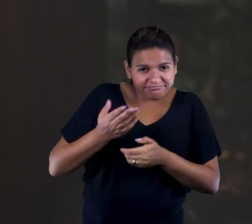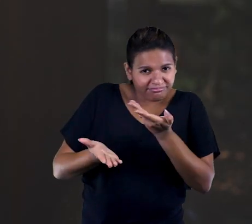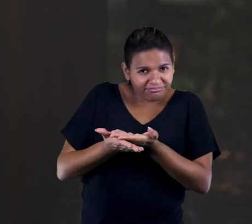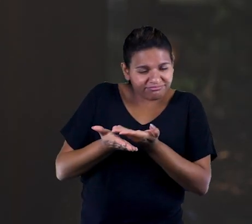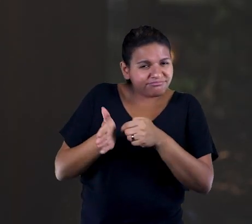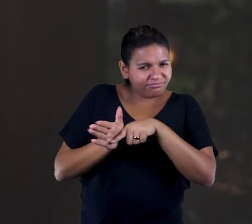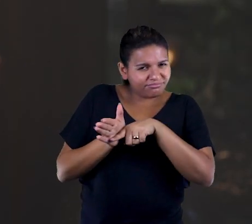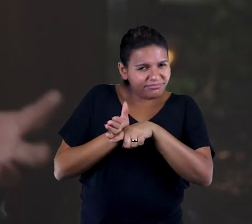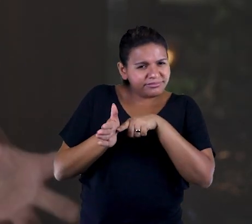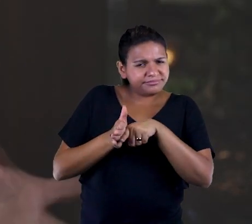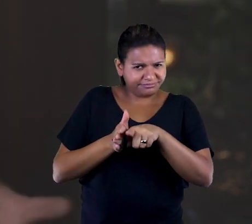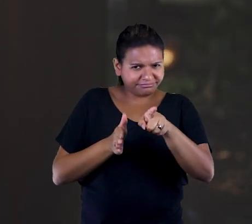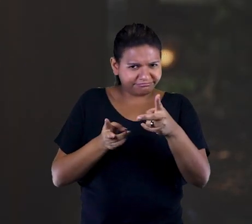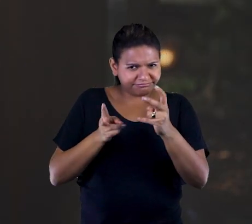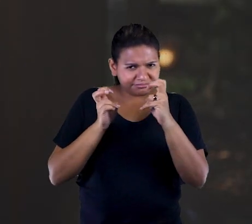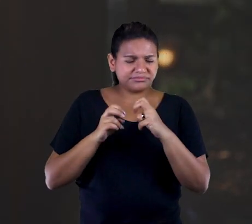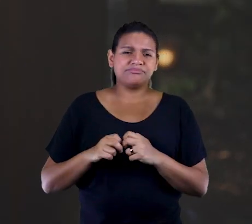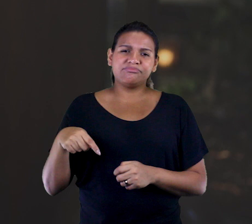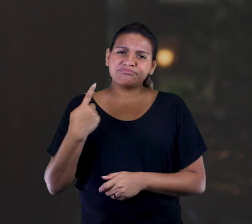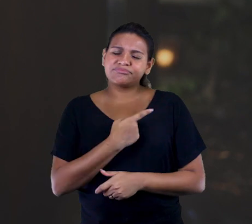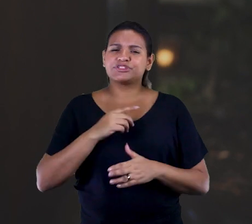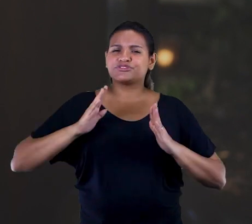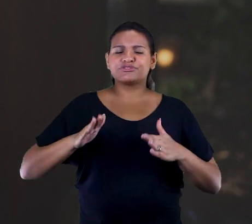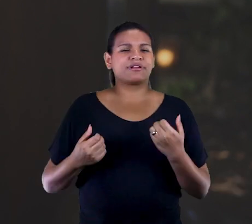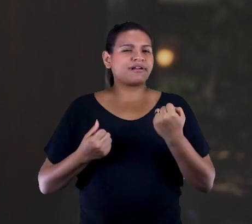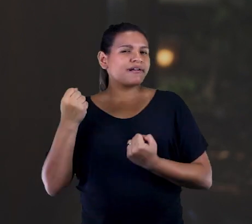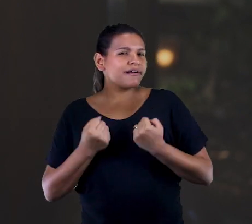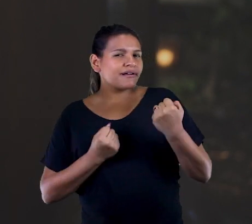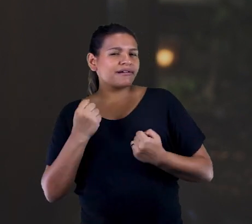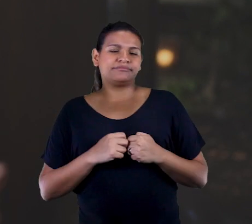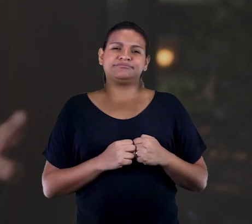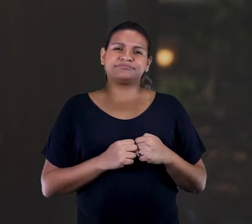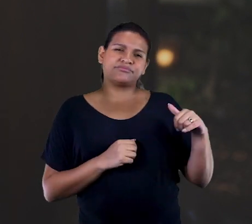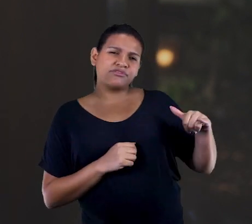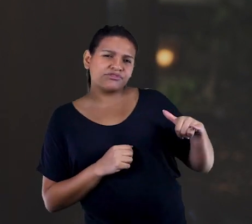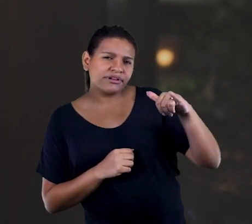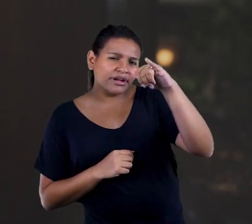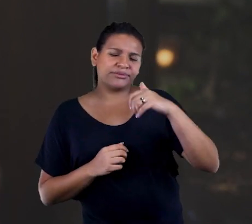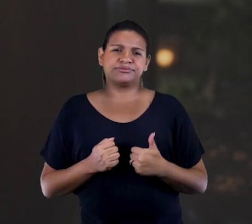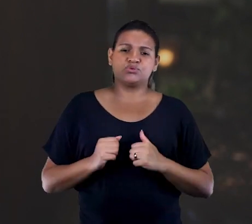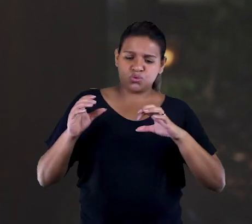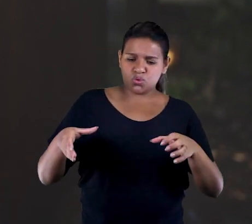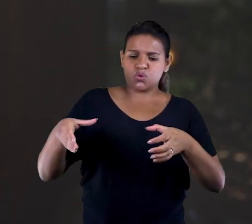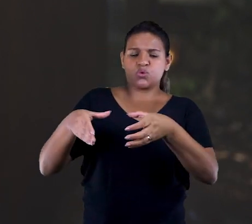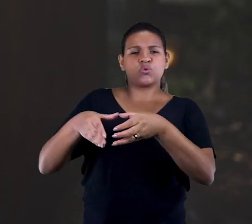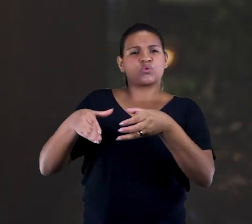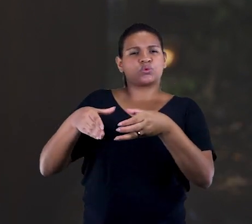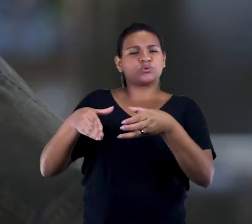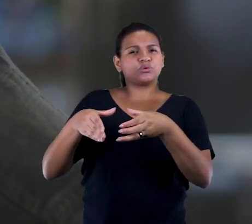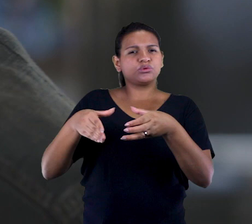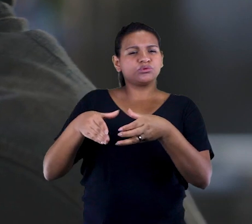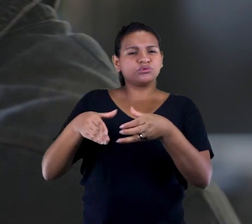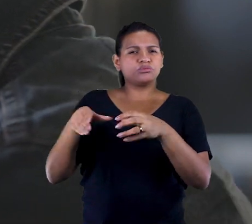que a gente nem sempre andou de carro, nem sempre andou de avião, a gente era nômade. A gente vivia em bandos de